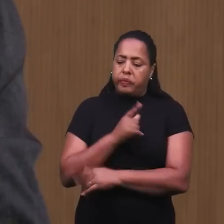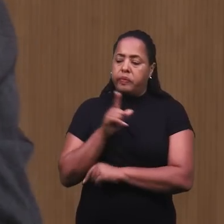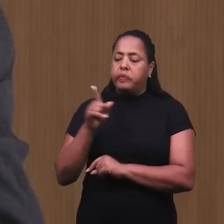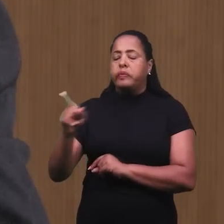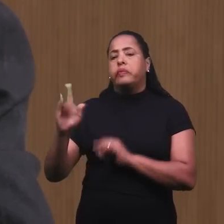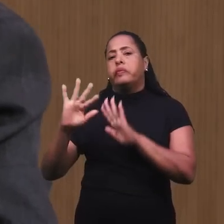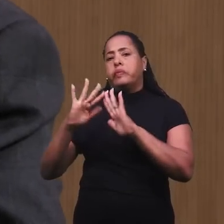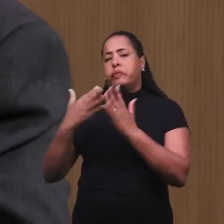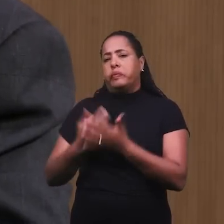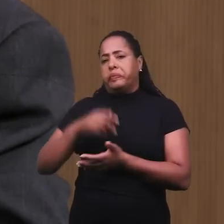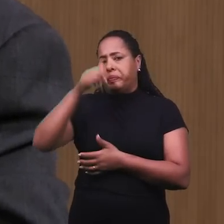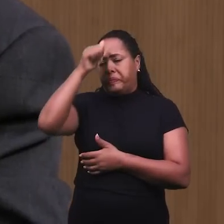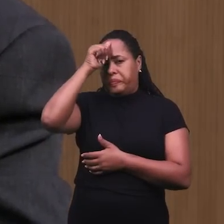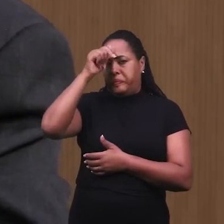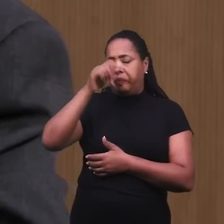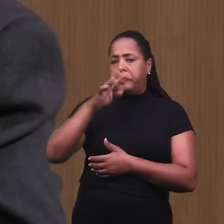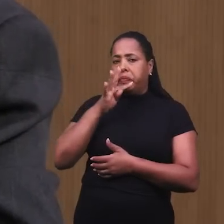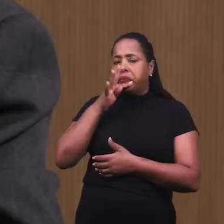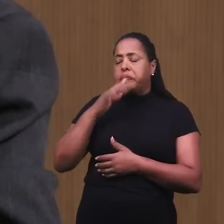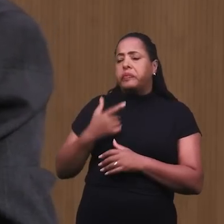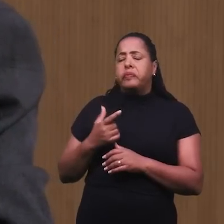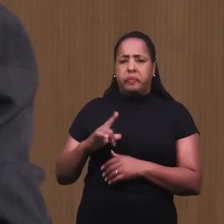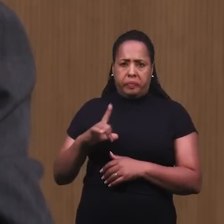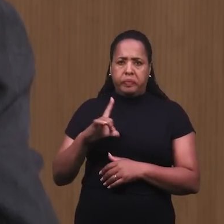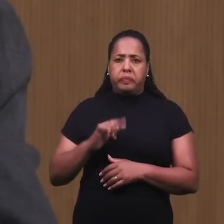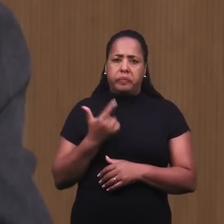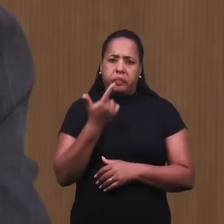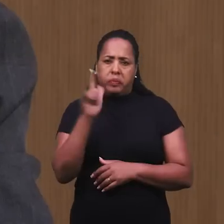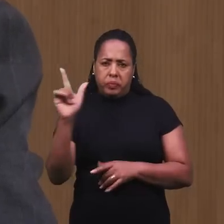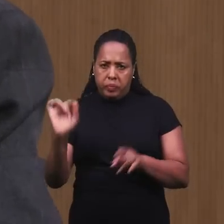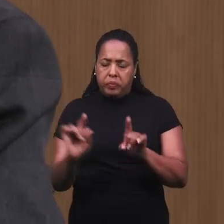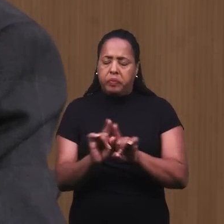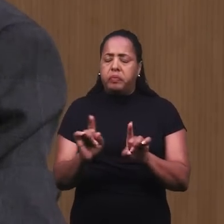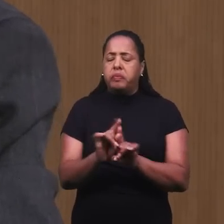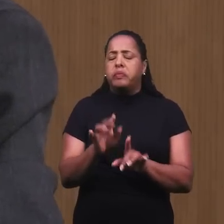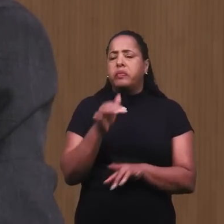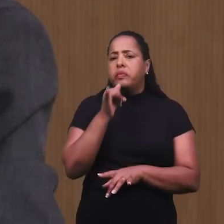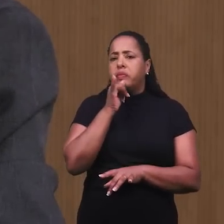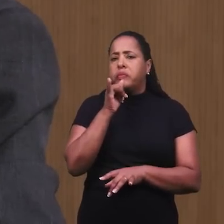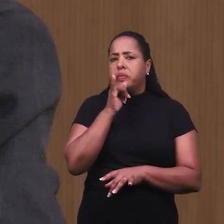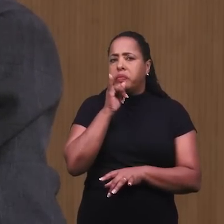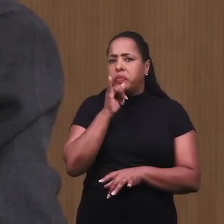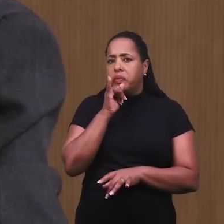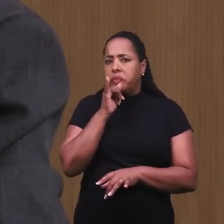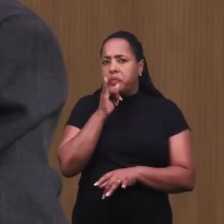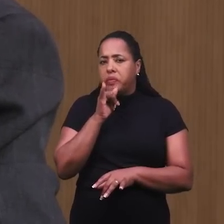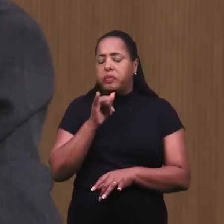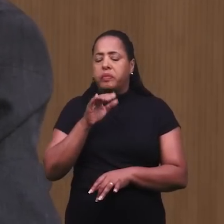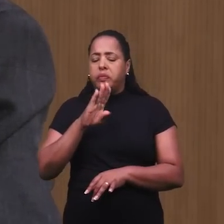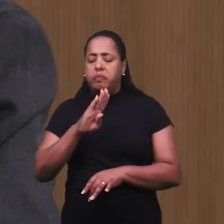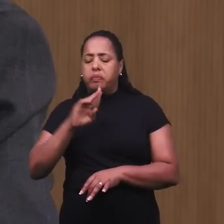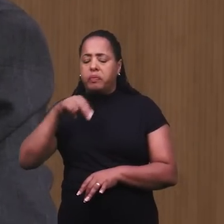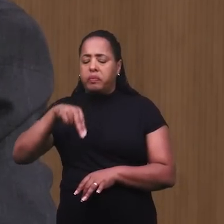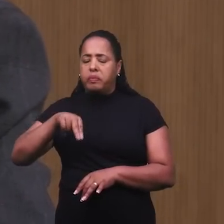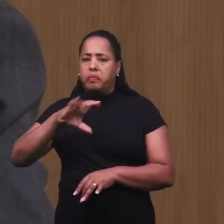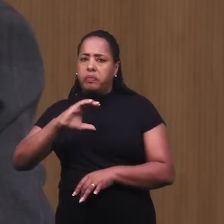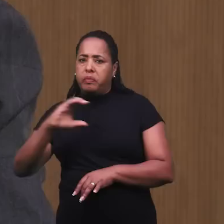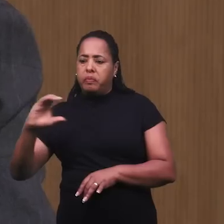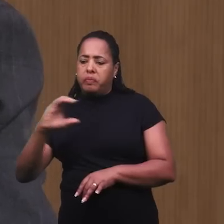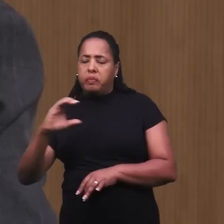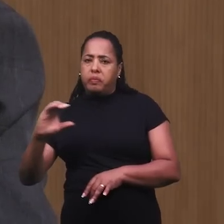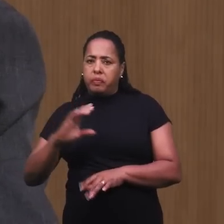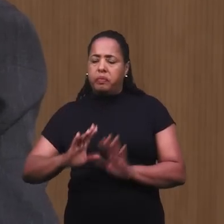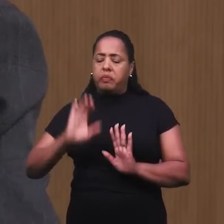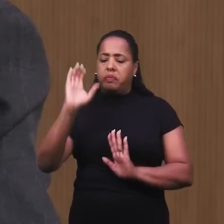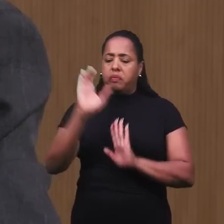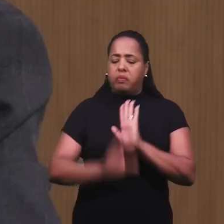nós falamos aqui que é o ateísmo, mas existem outras. Hoje, por exemplo, a própria BNCC, que é a Base Nacional Comum